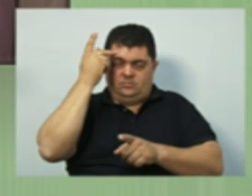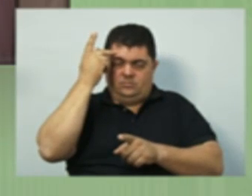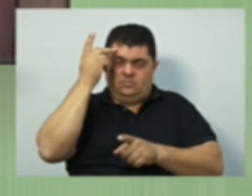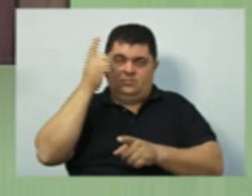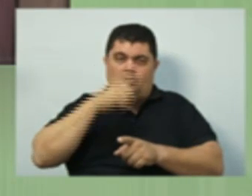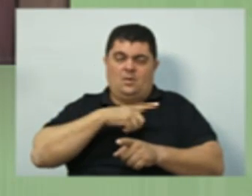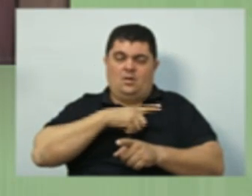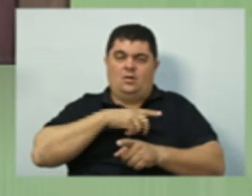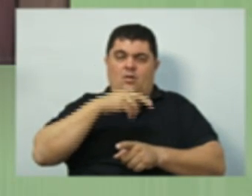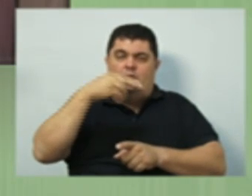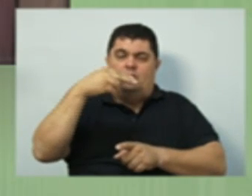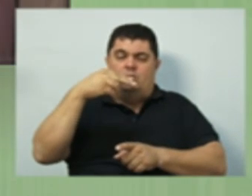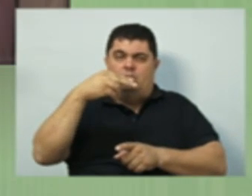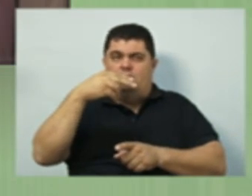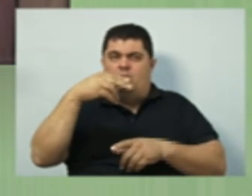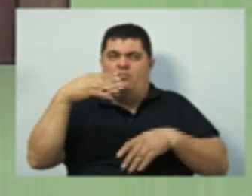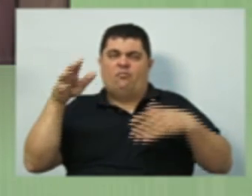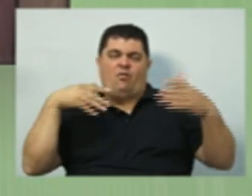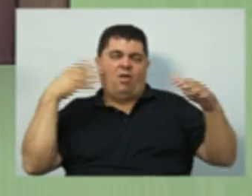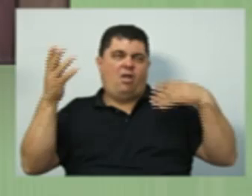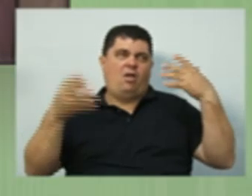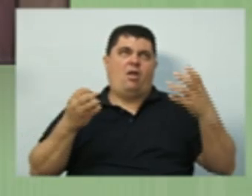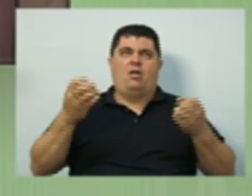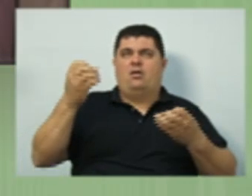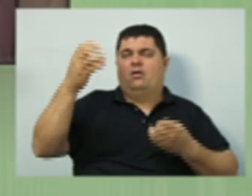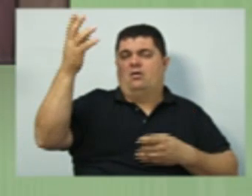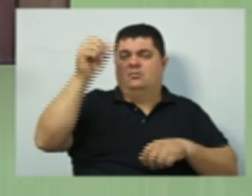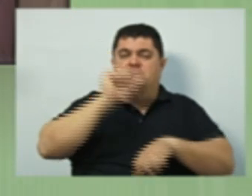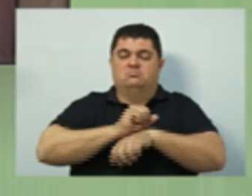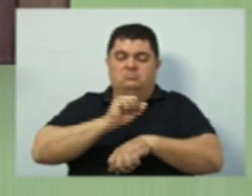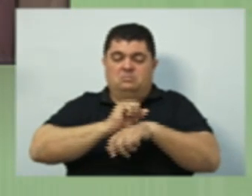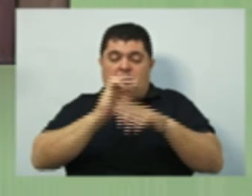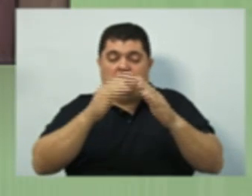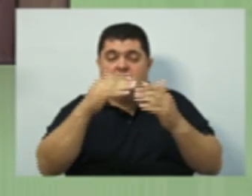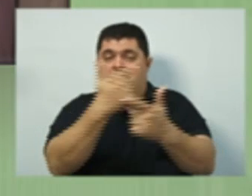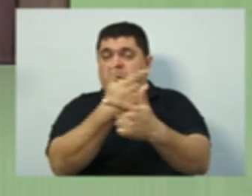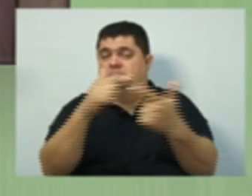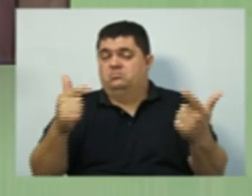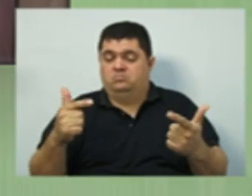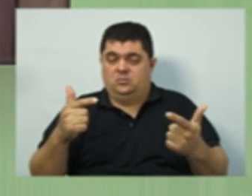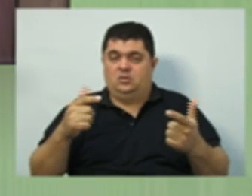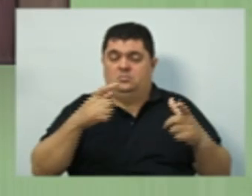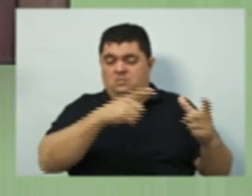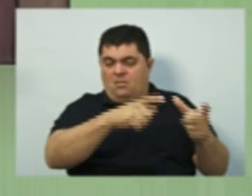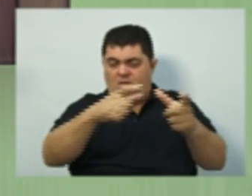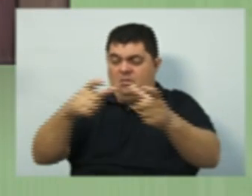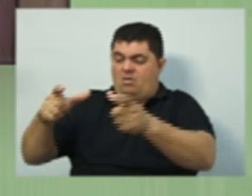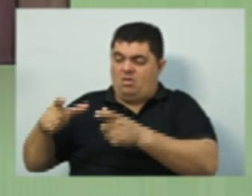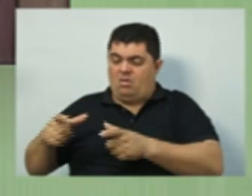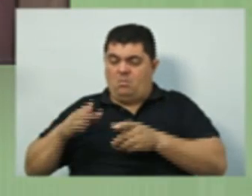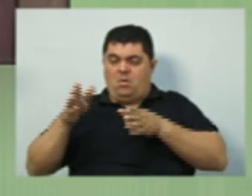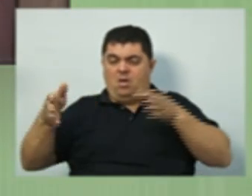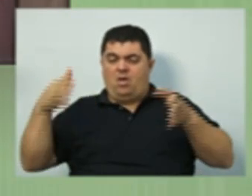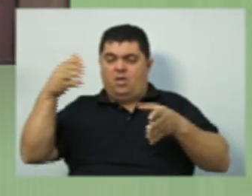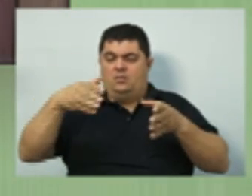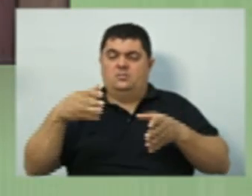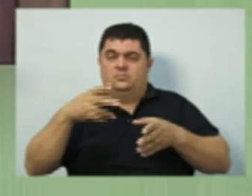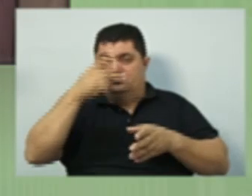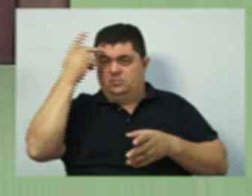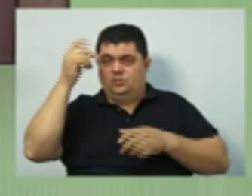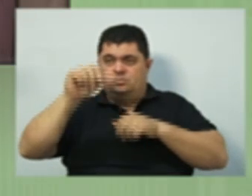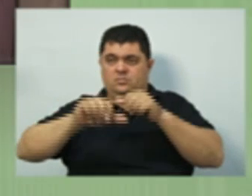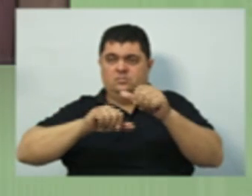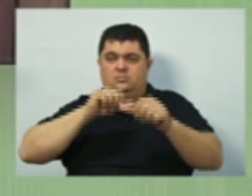é nômade. Ao transformar a natureza, passando várias transformações, veja, o ser humano mudou a si mesmo.